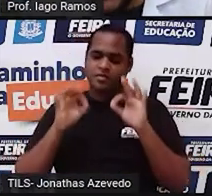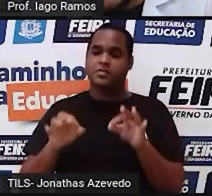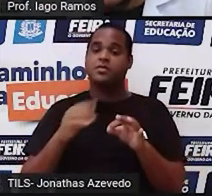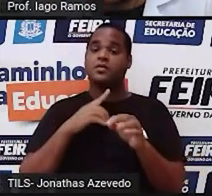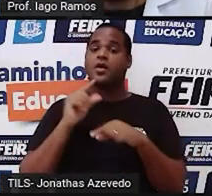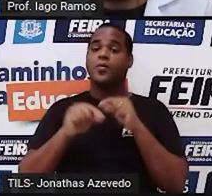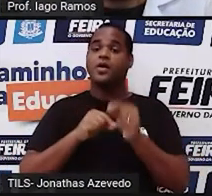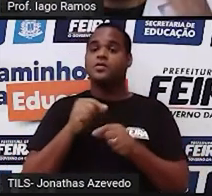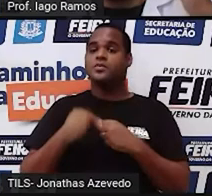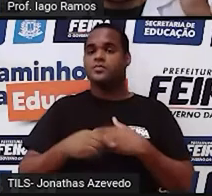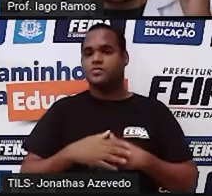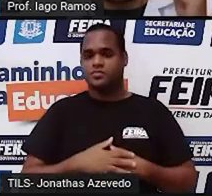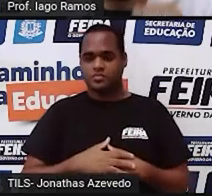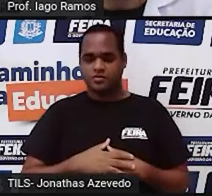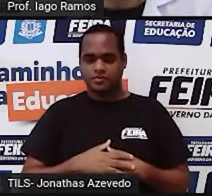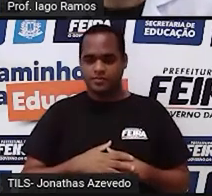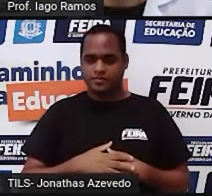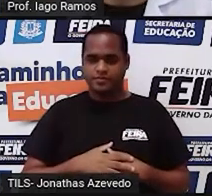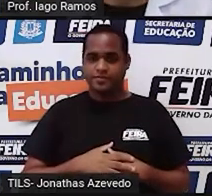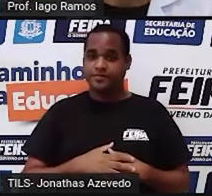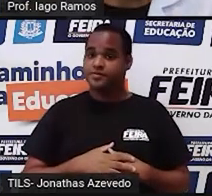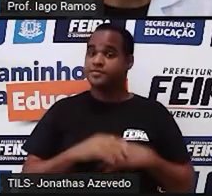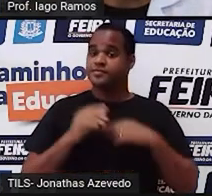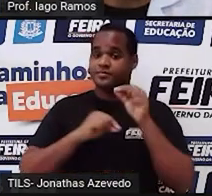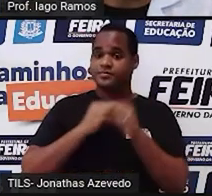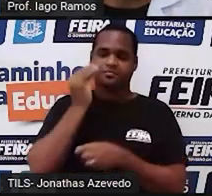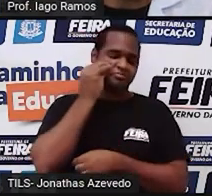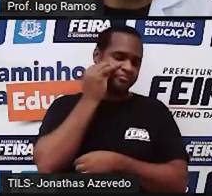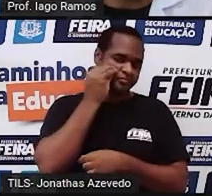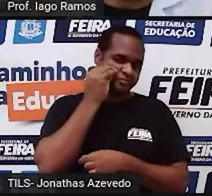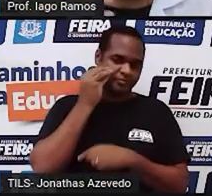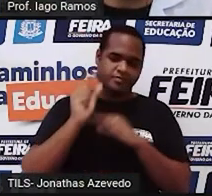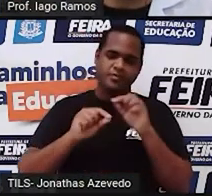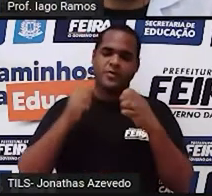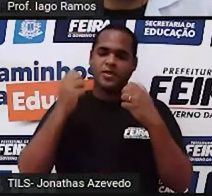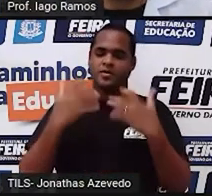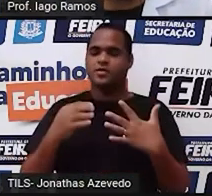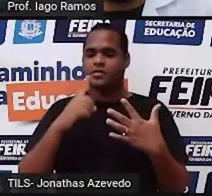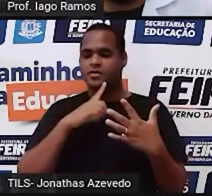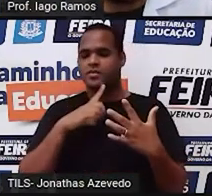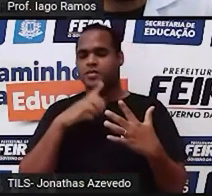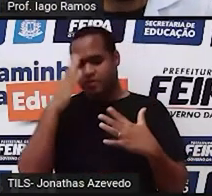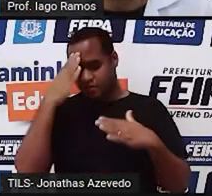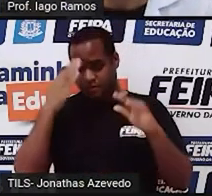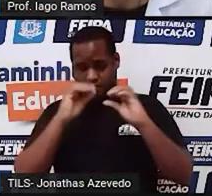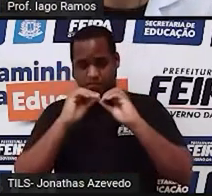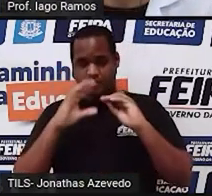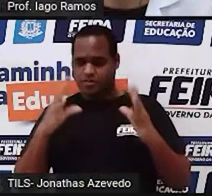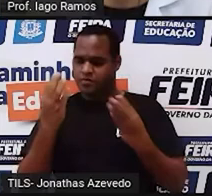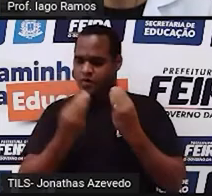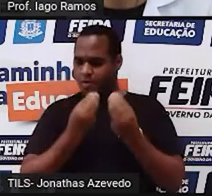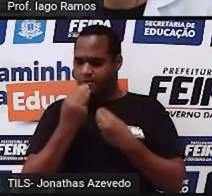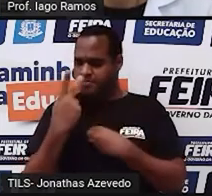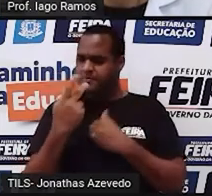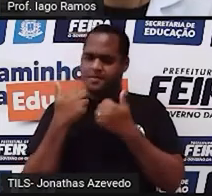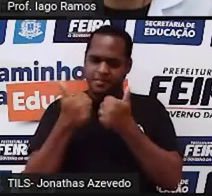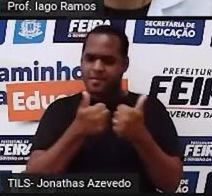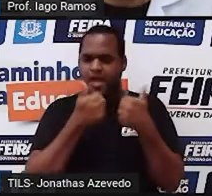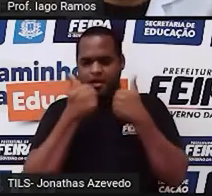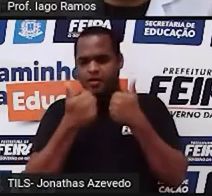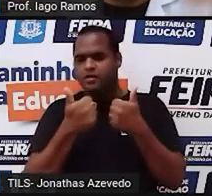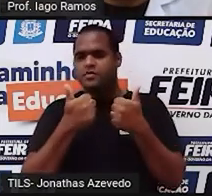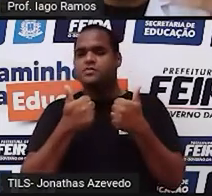perfeitos bora fazer assim vamos testar isso vamos ver se a gente entendeu mesmo isso é bom né